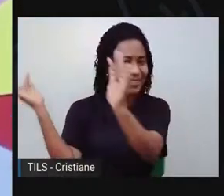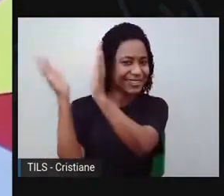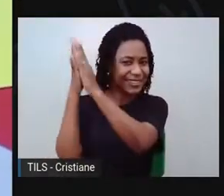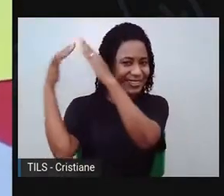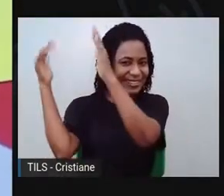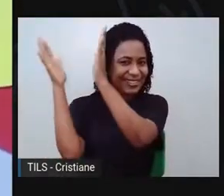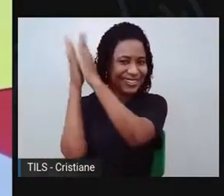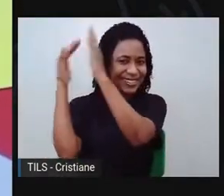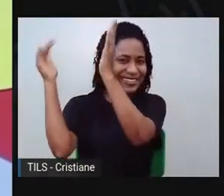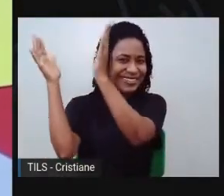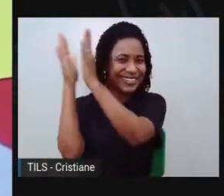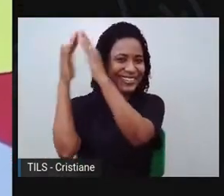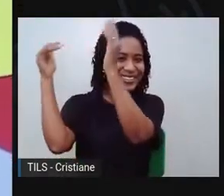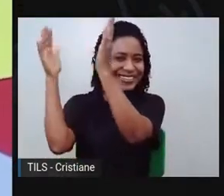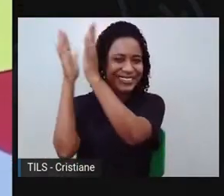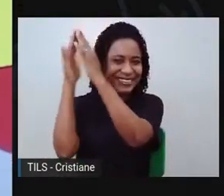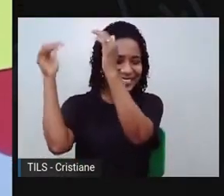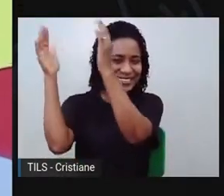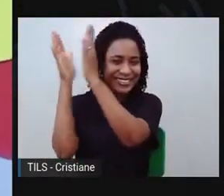mim.